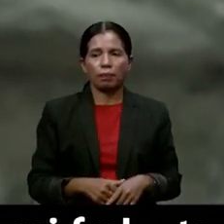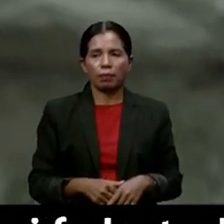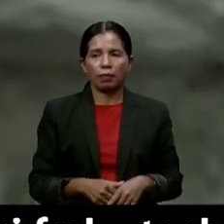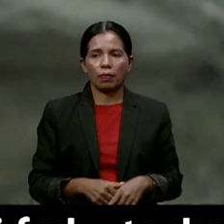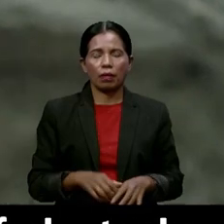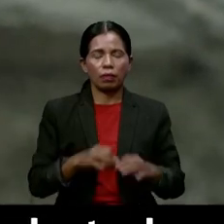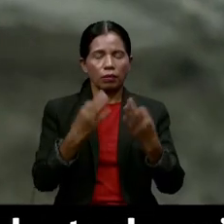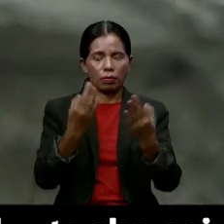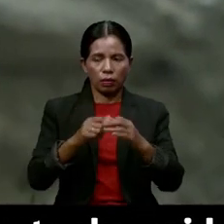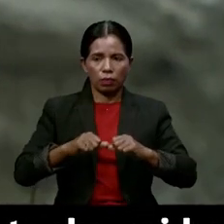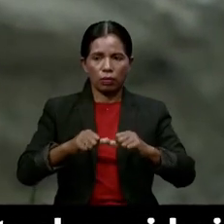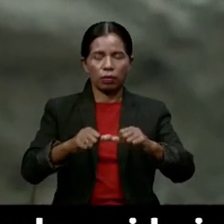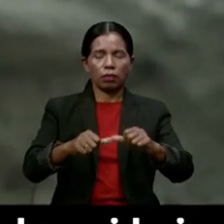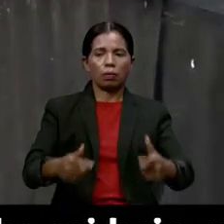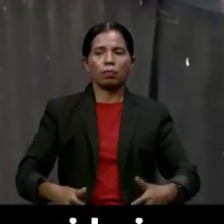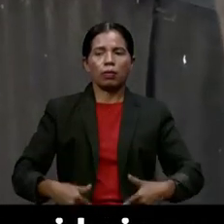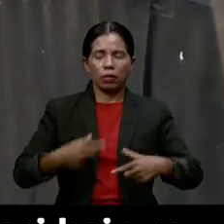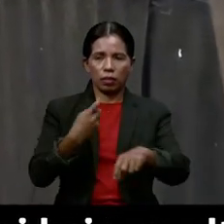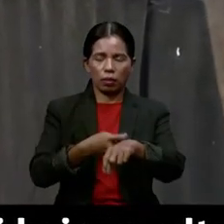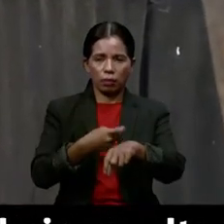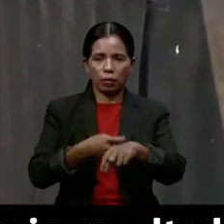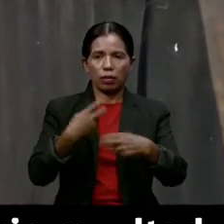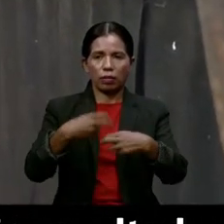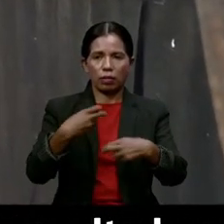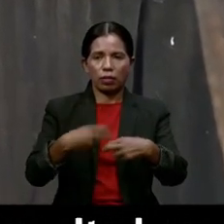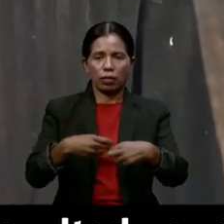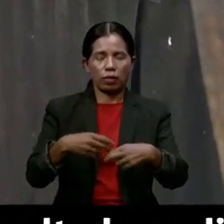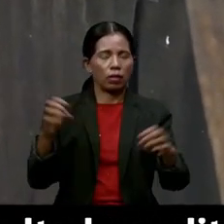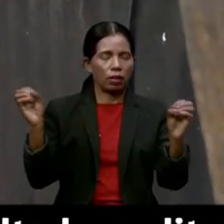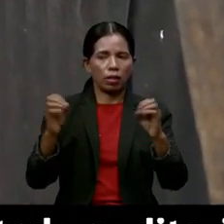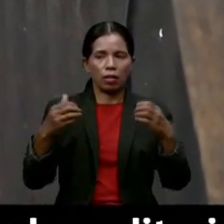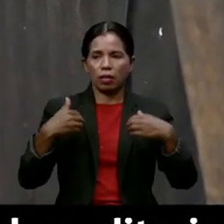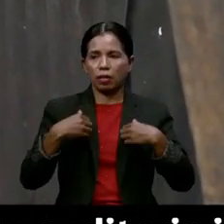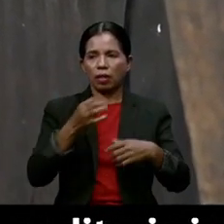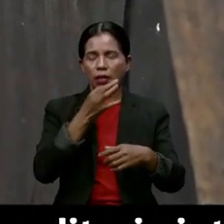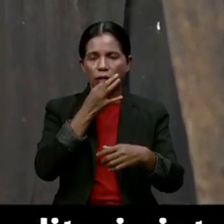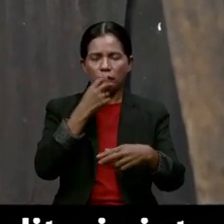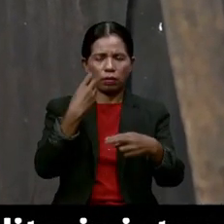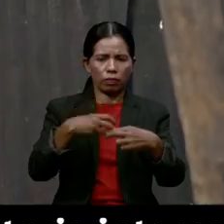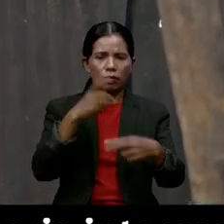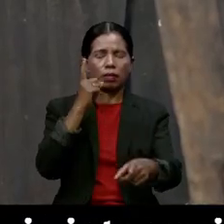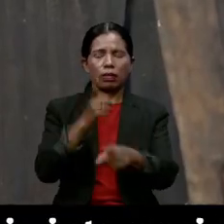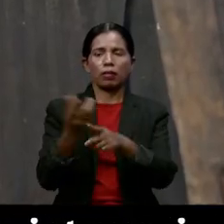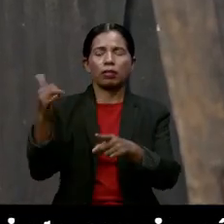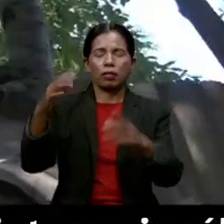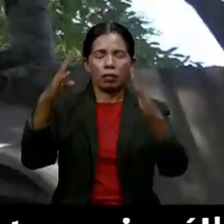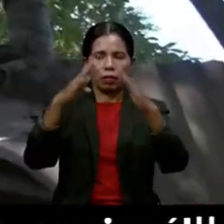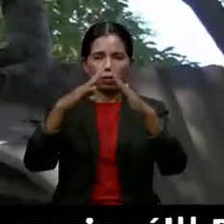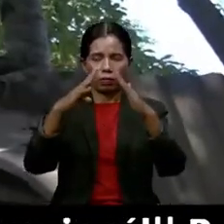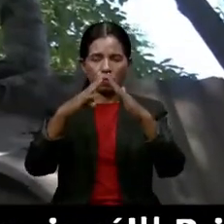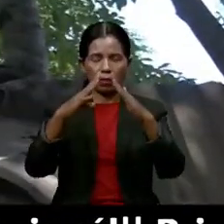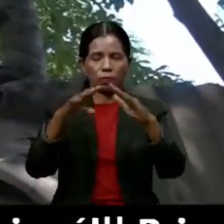Família ne continua morre se situação difícil, a nessa falta e han, o pior lutan. Sira ela é uma nebe,